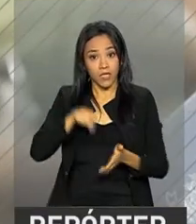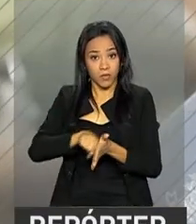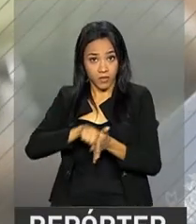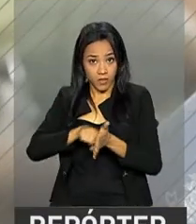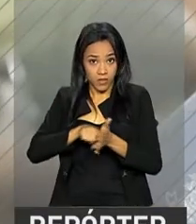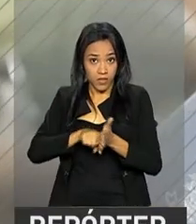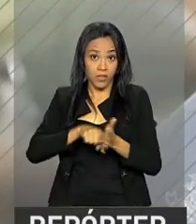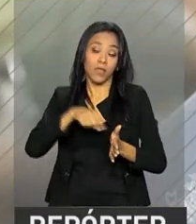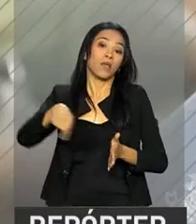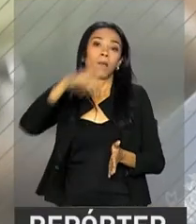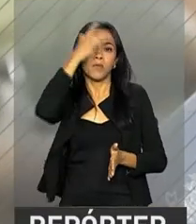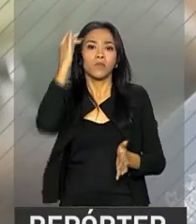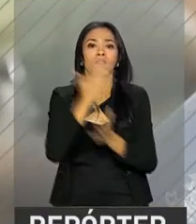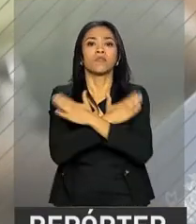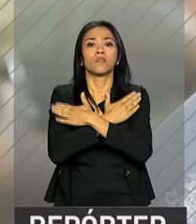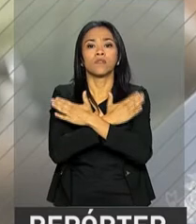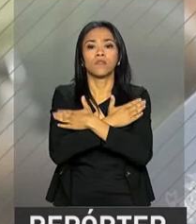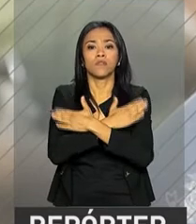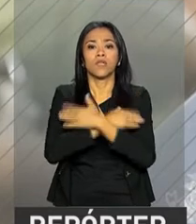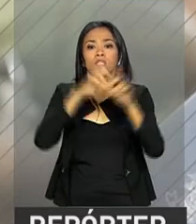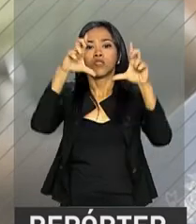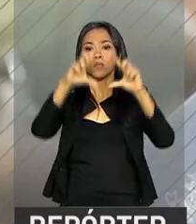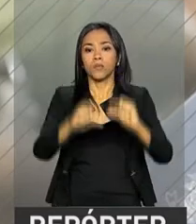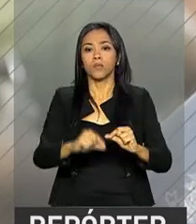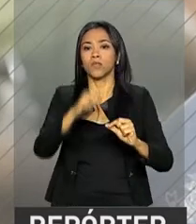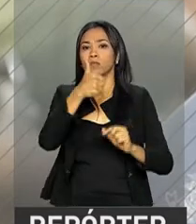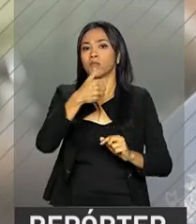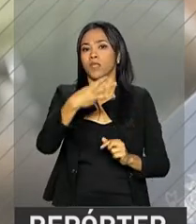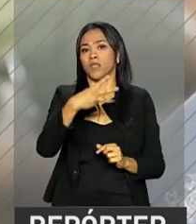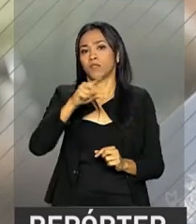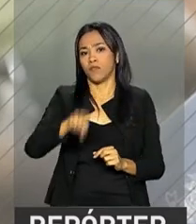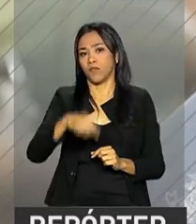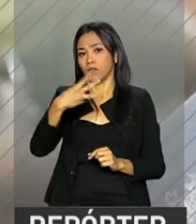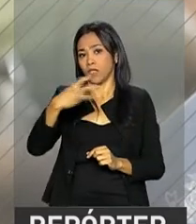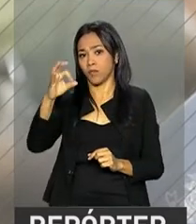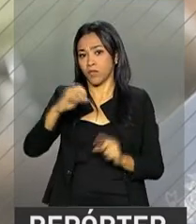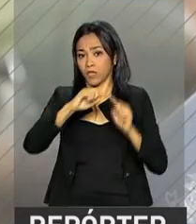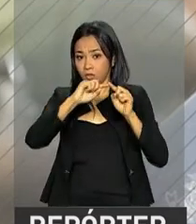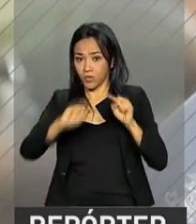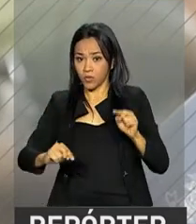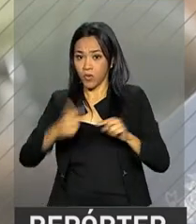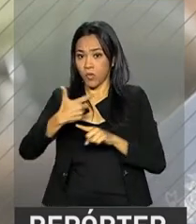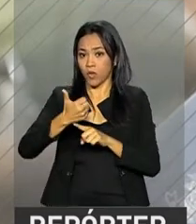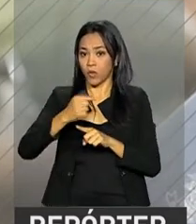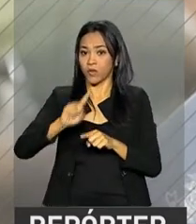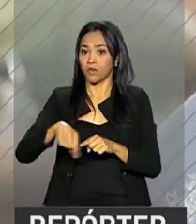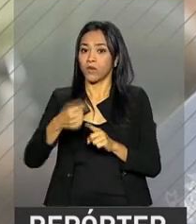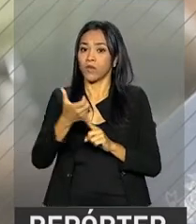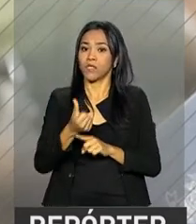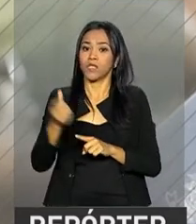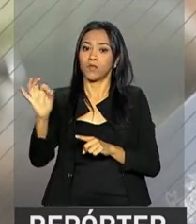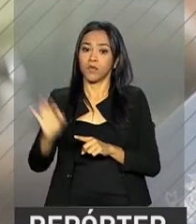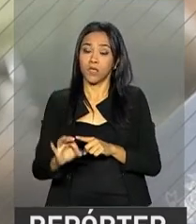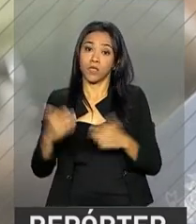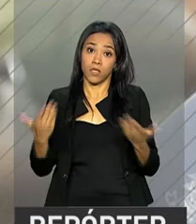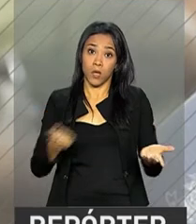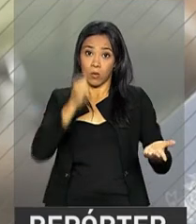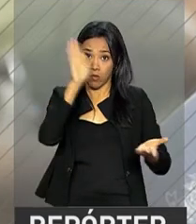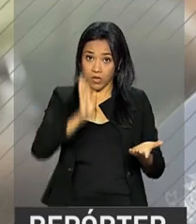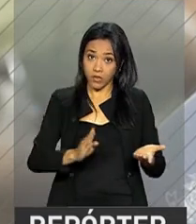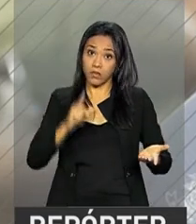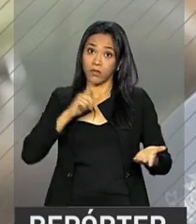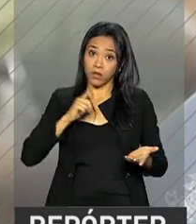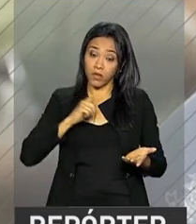de desocupação caiu de 13,3 por cento para 12,6 por cento com isso o brasil passa a ter